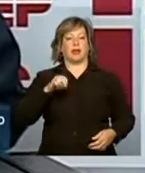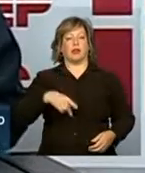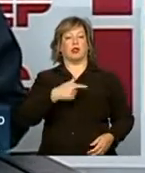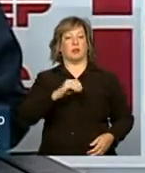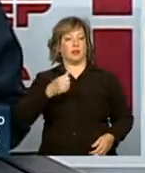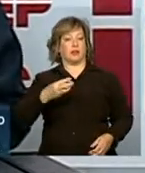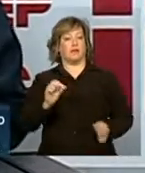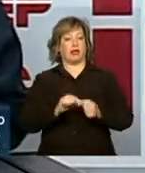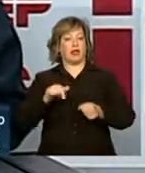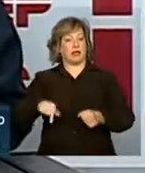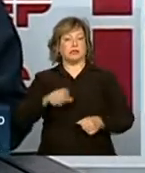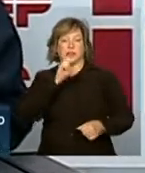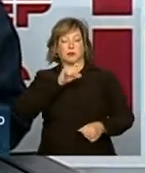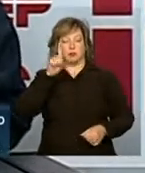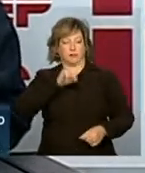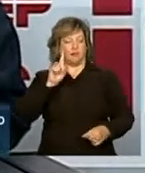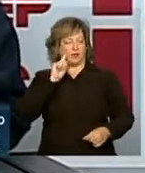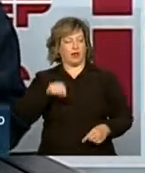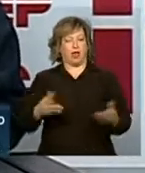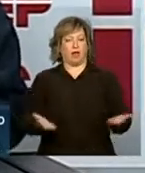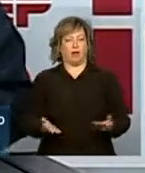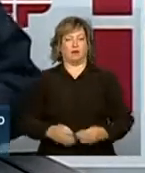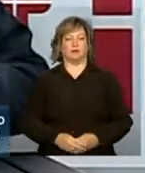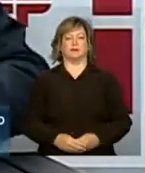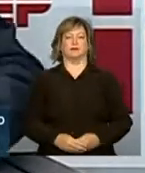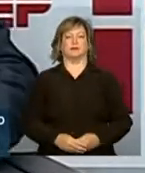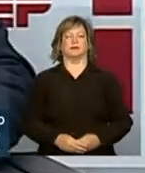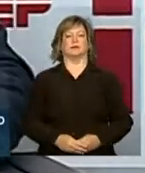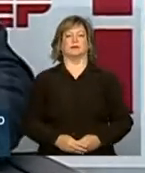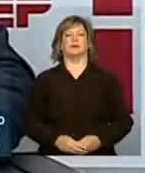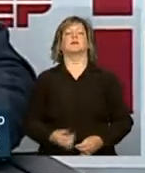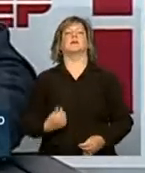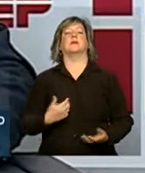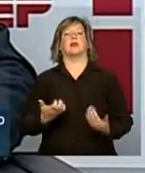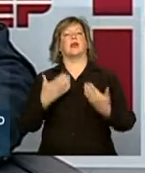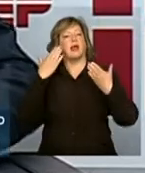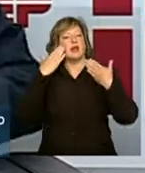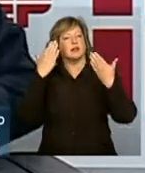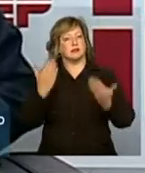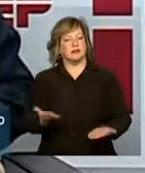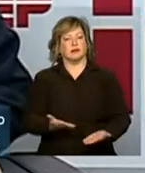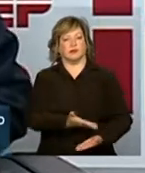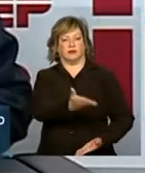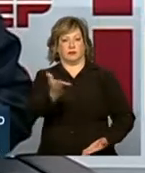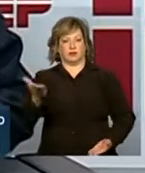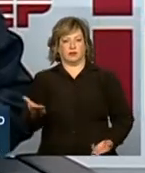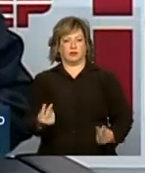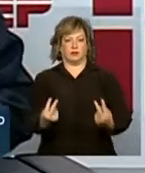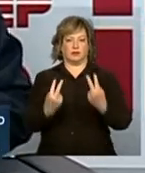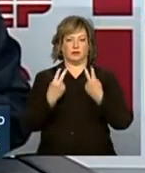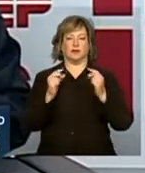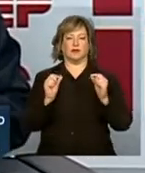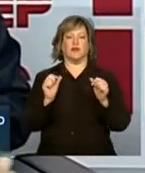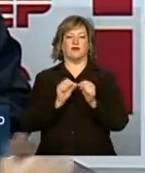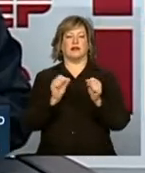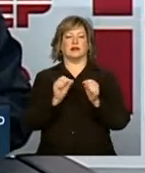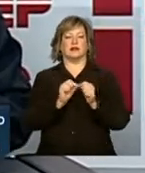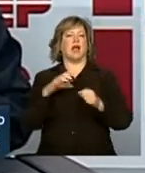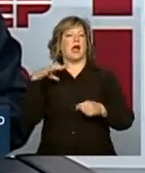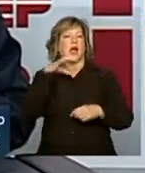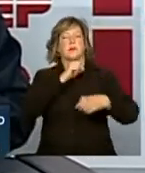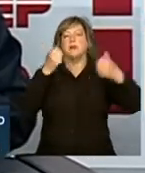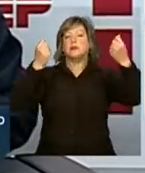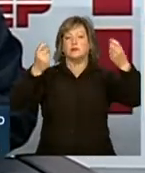realizadas nesse fim de semana. Acompanhe. Queria agradecer a presença de vocês e fazer um breve